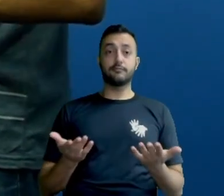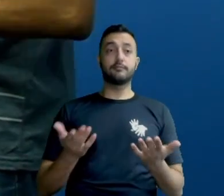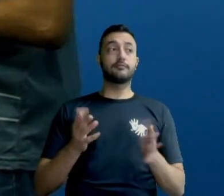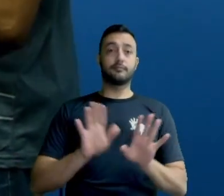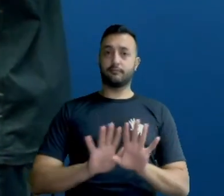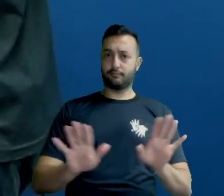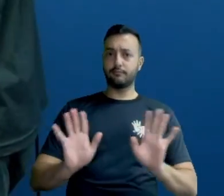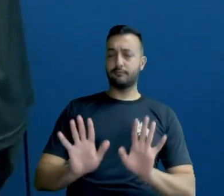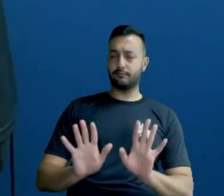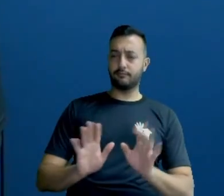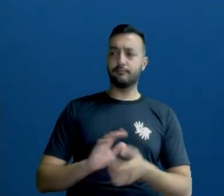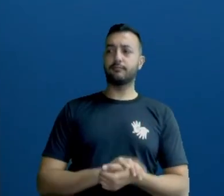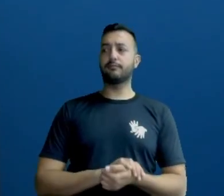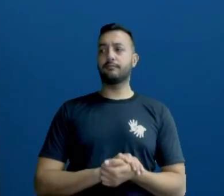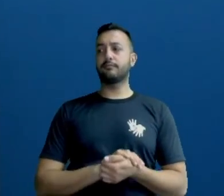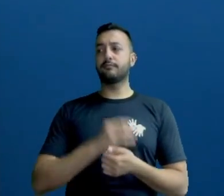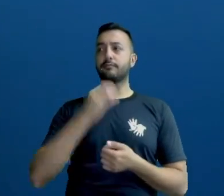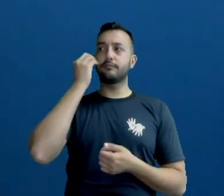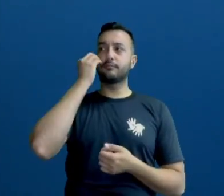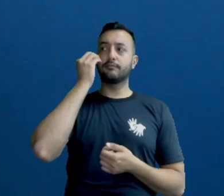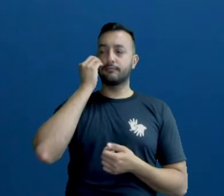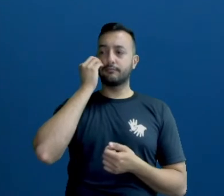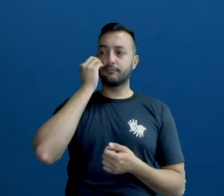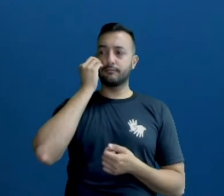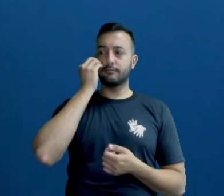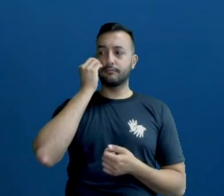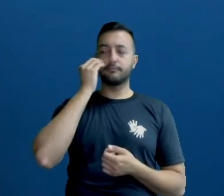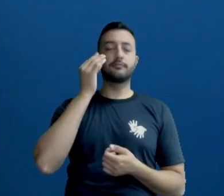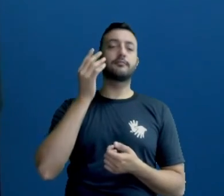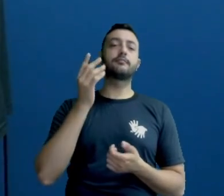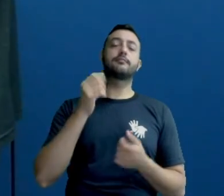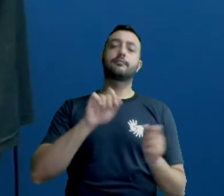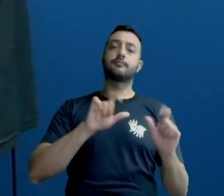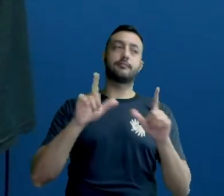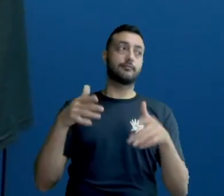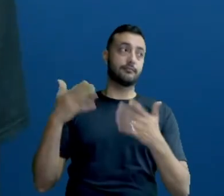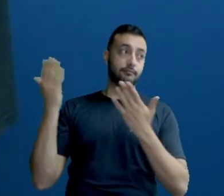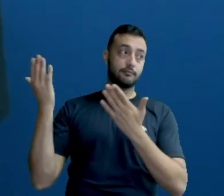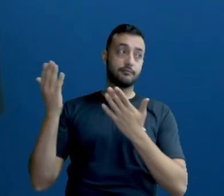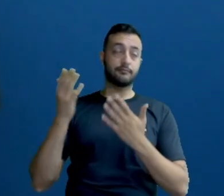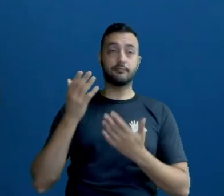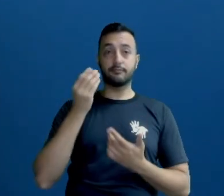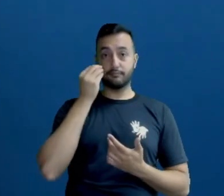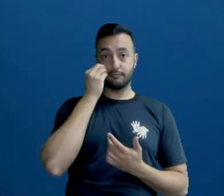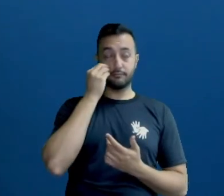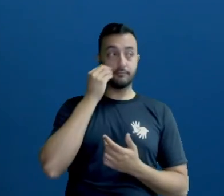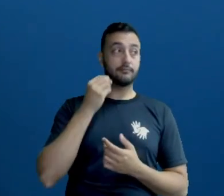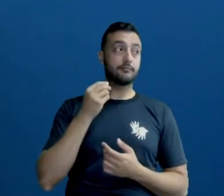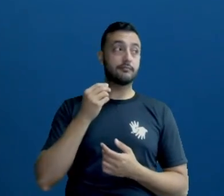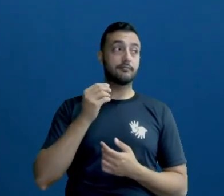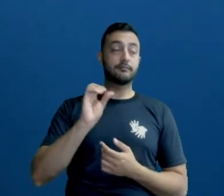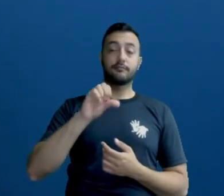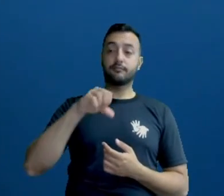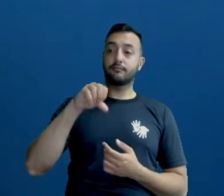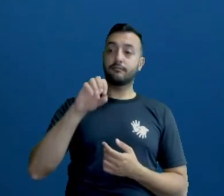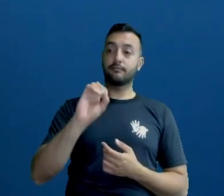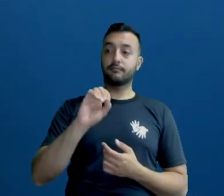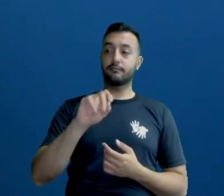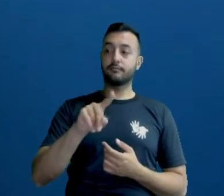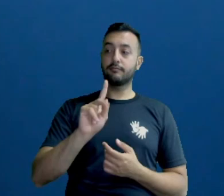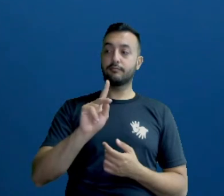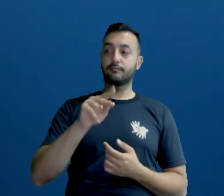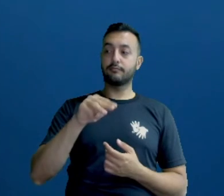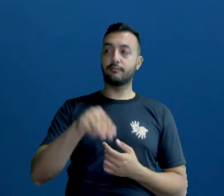assim mesmo, tá? Observa aqui, vocês vão olhar, vou apontar aqui para vocês na tela. Fica aí mesmo. 90